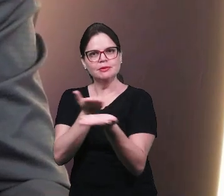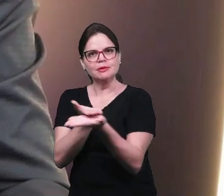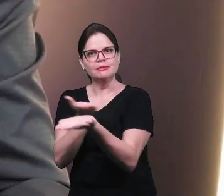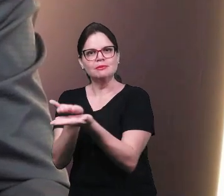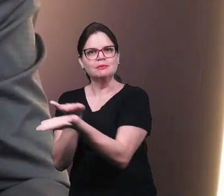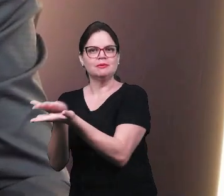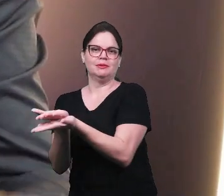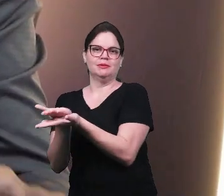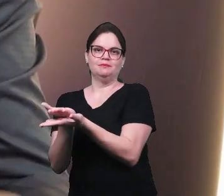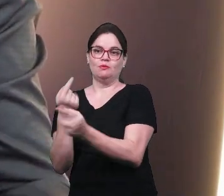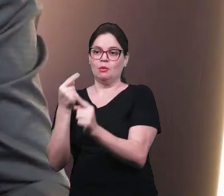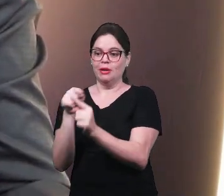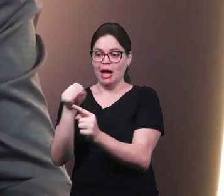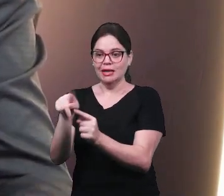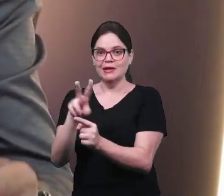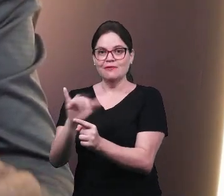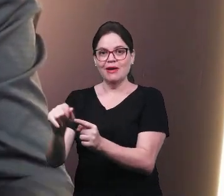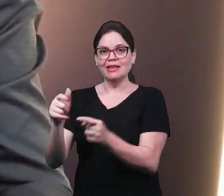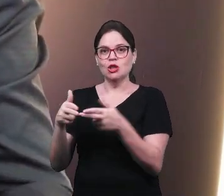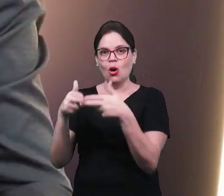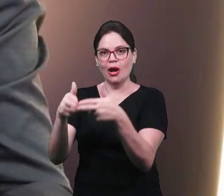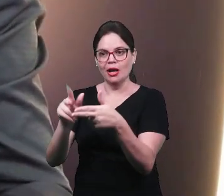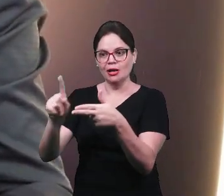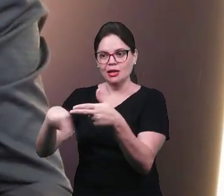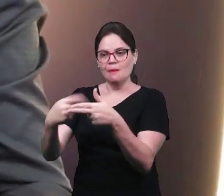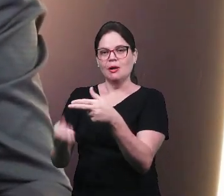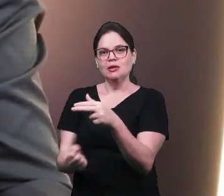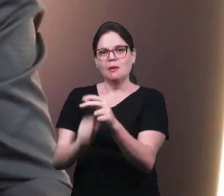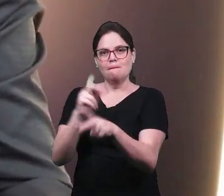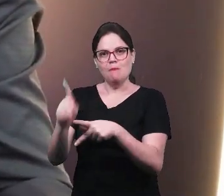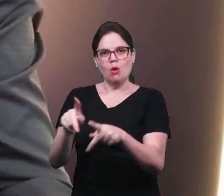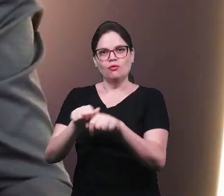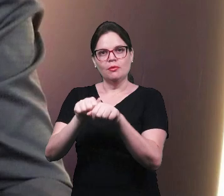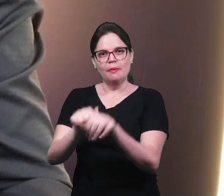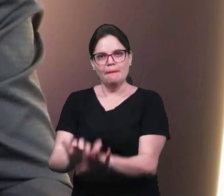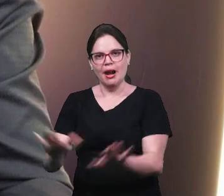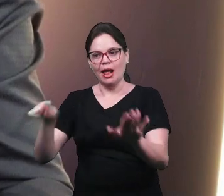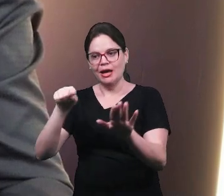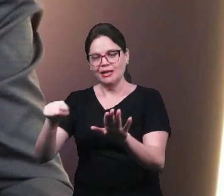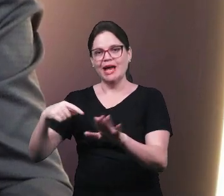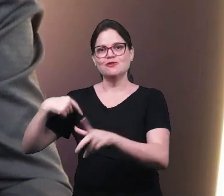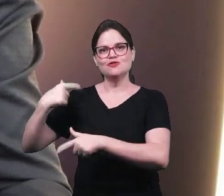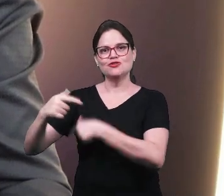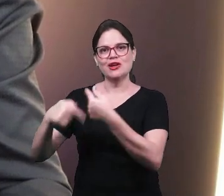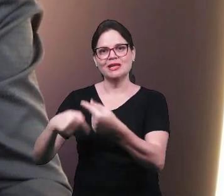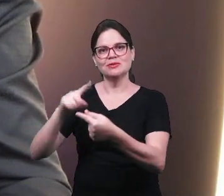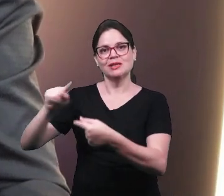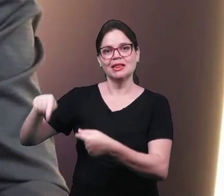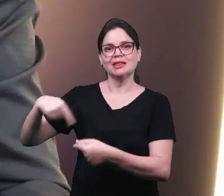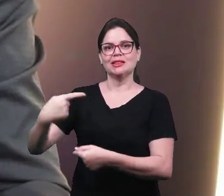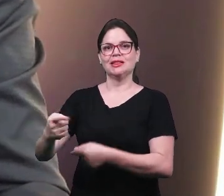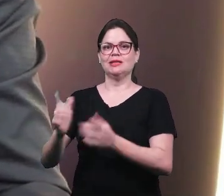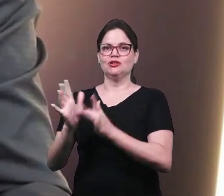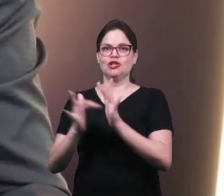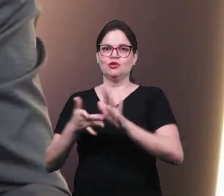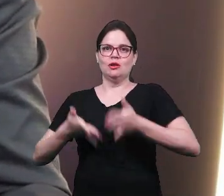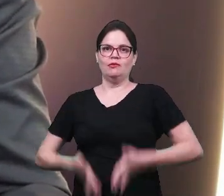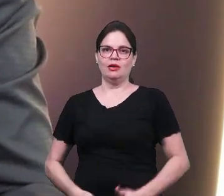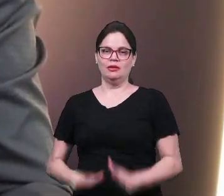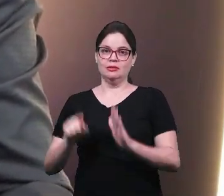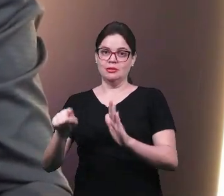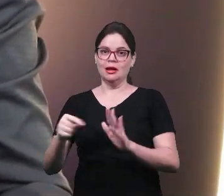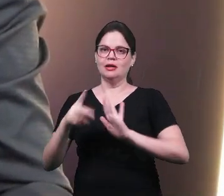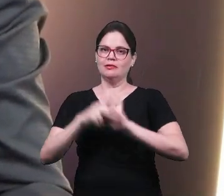ter, né, a pessoa do Senhor Jesus, etc. Mas isso, toda uma linhagem aqui que vai levar o quê? O projeto de salvação,